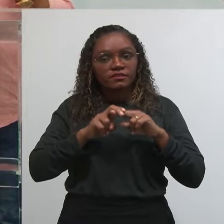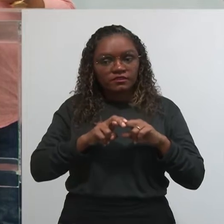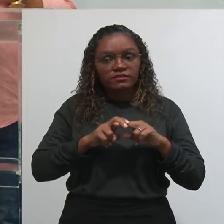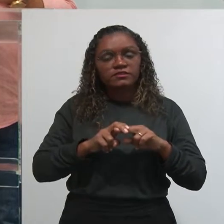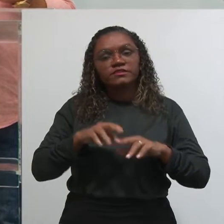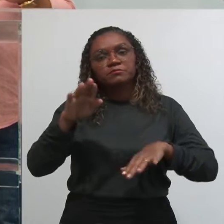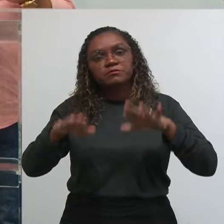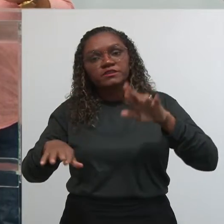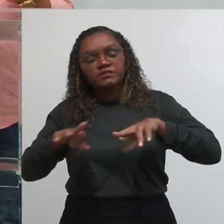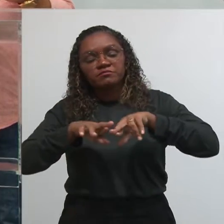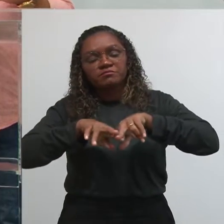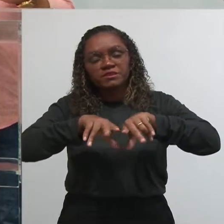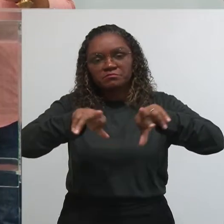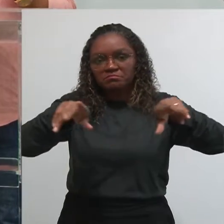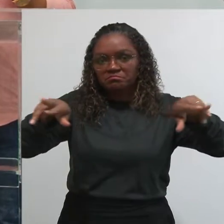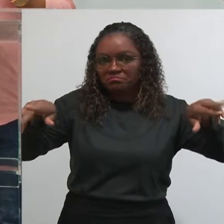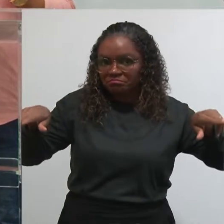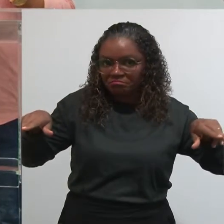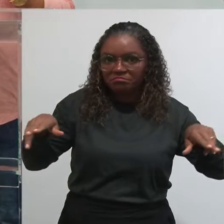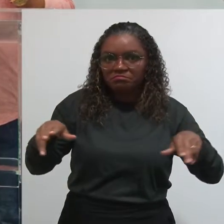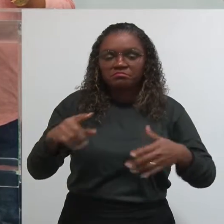méritos, diferentes critérios, né?